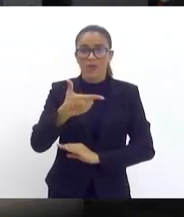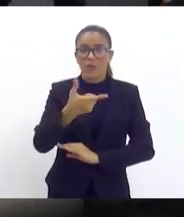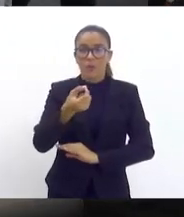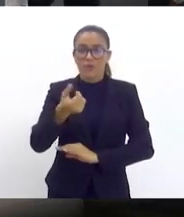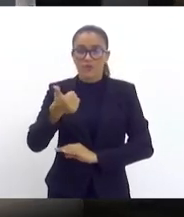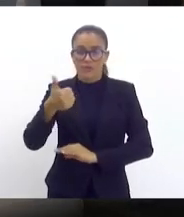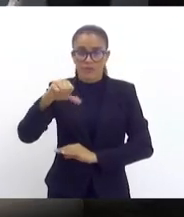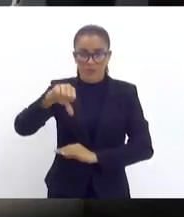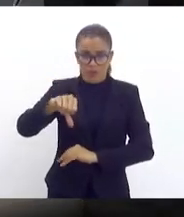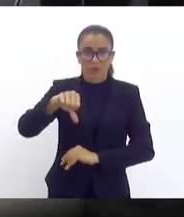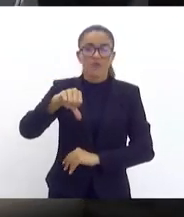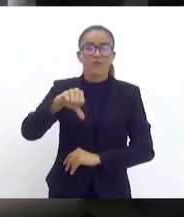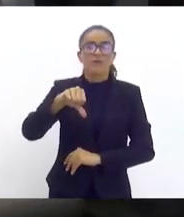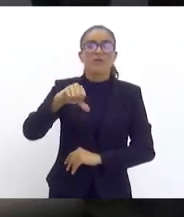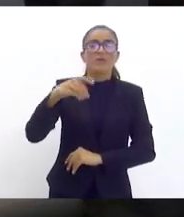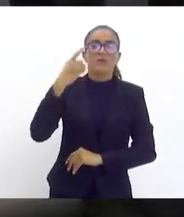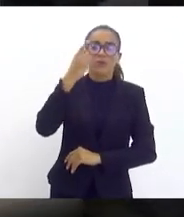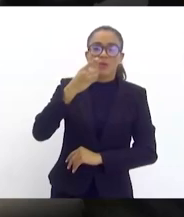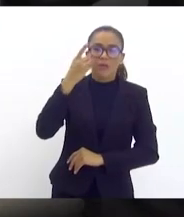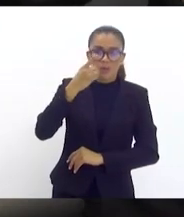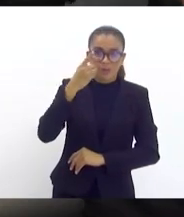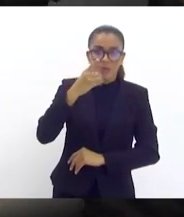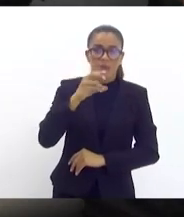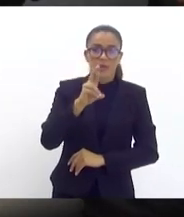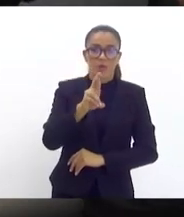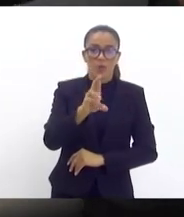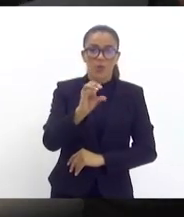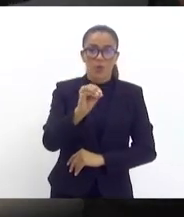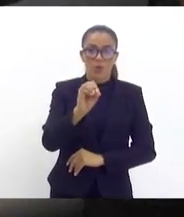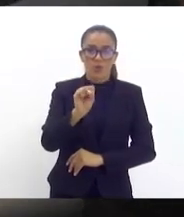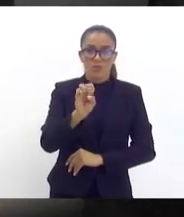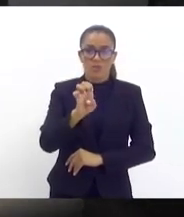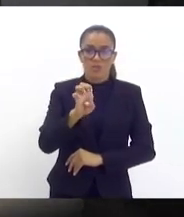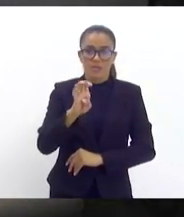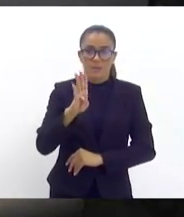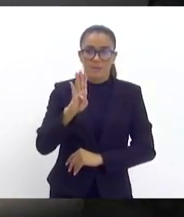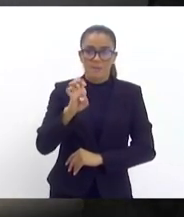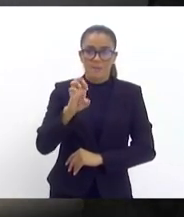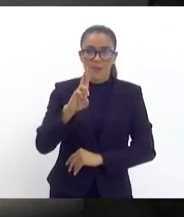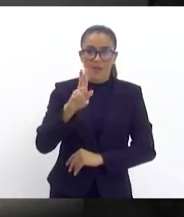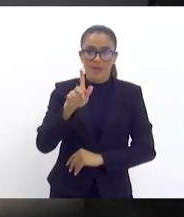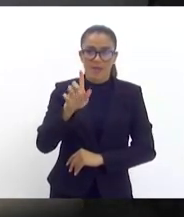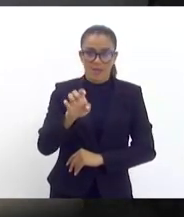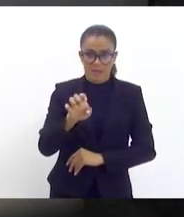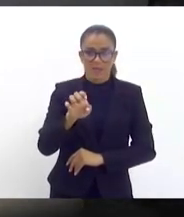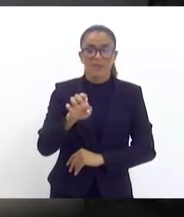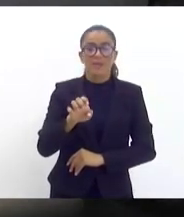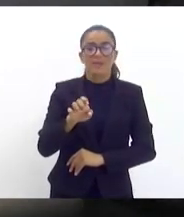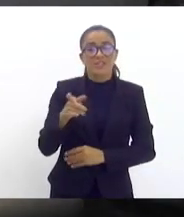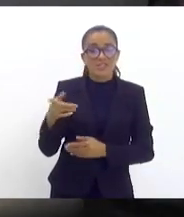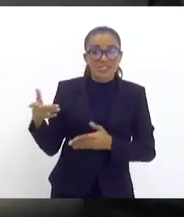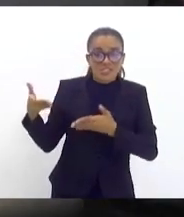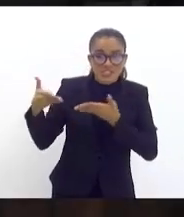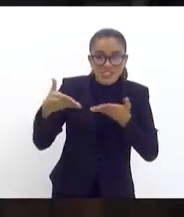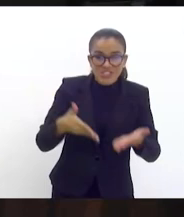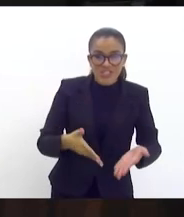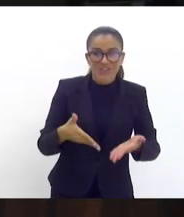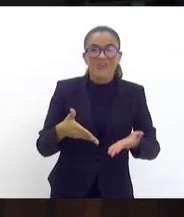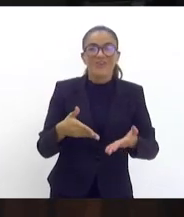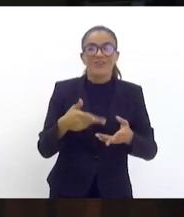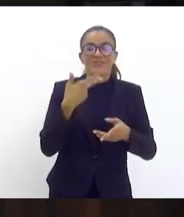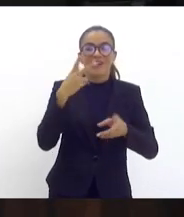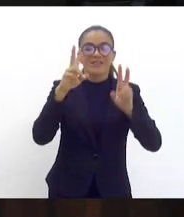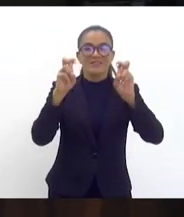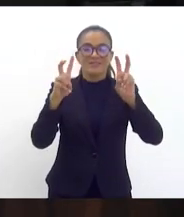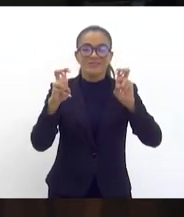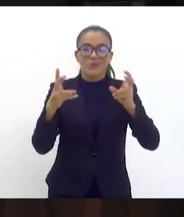790/2019, de autoria do deputado Rosenberg Reis, que inclusive acaba de chegar, que dispõe sobre a